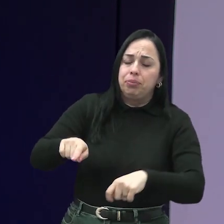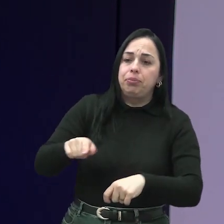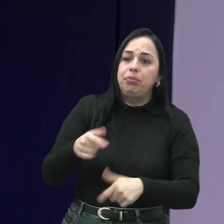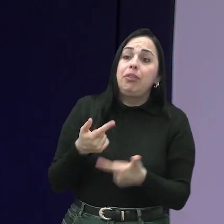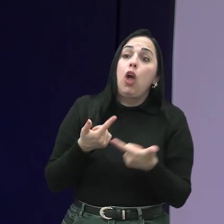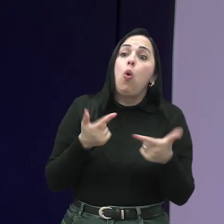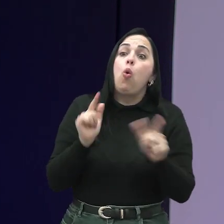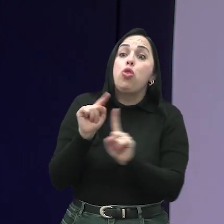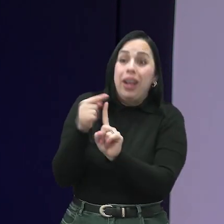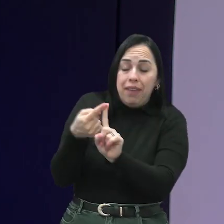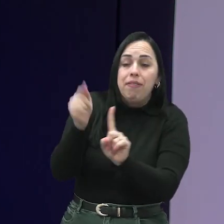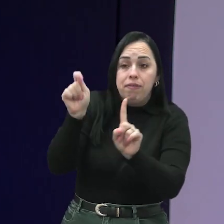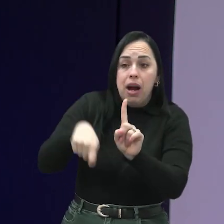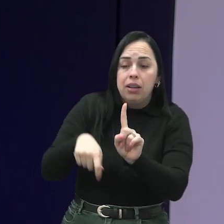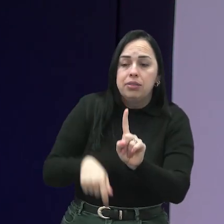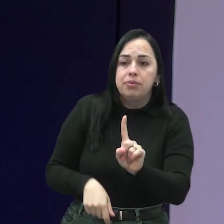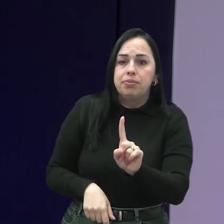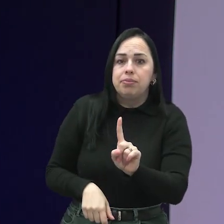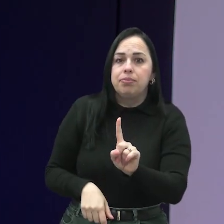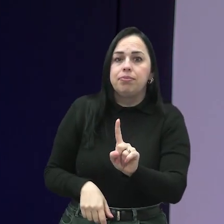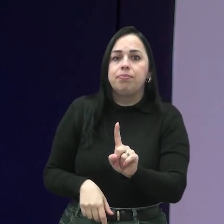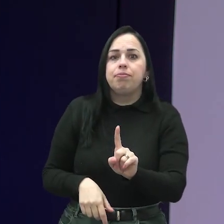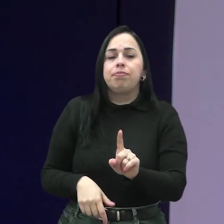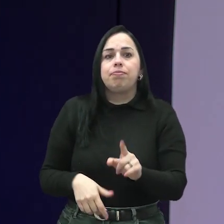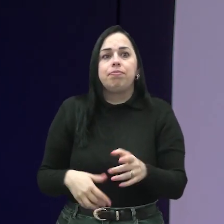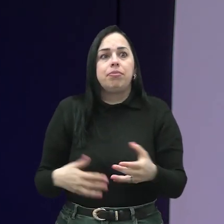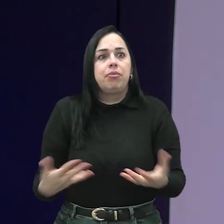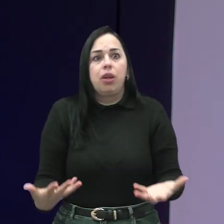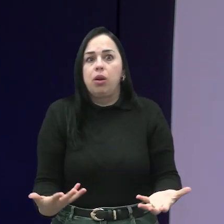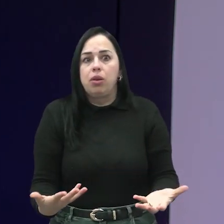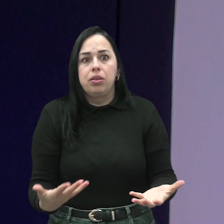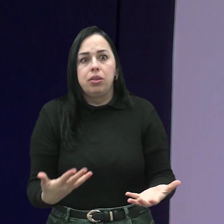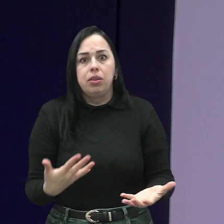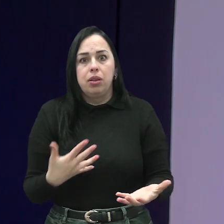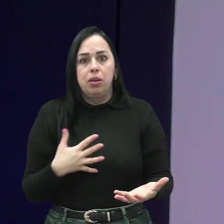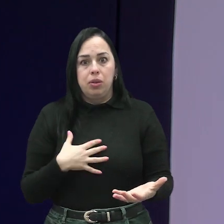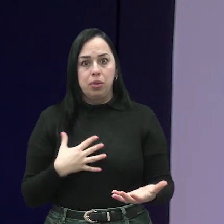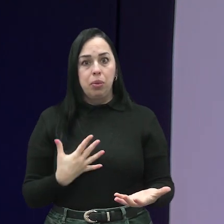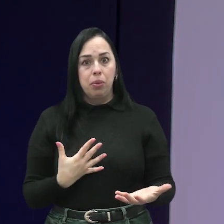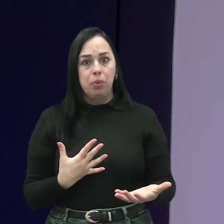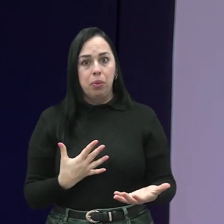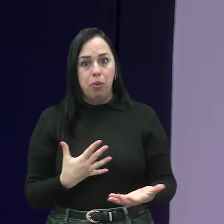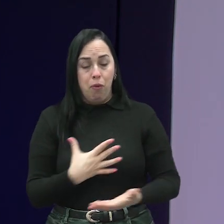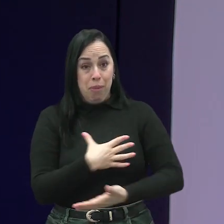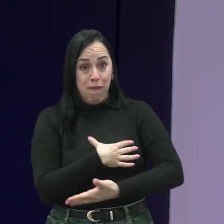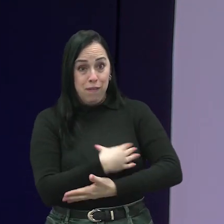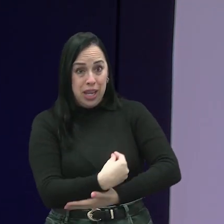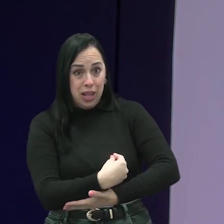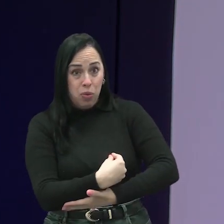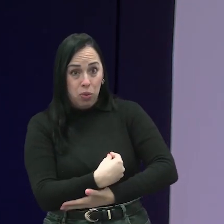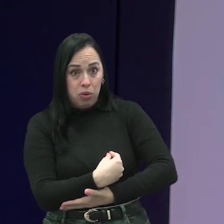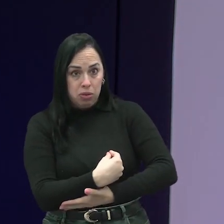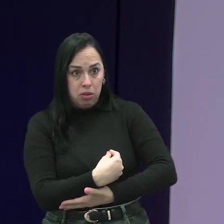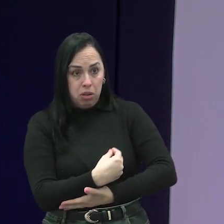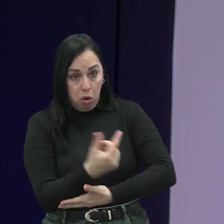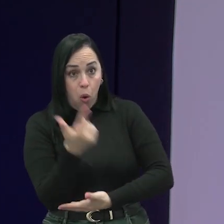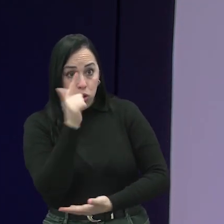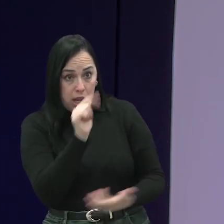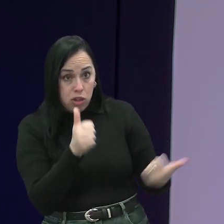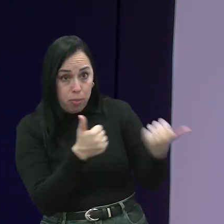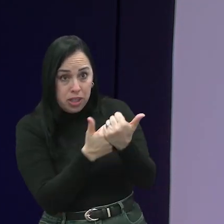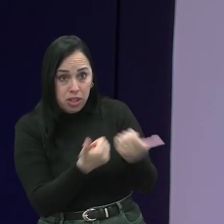porque você vai ter outro bebê. Como se o Pedro